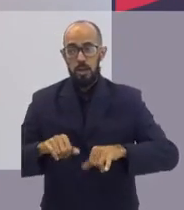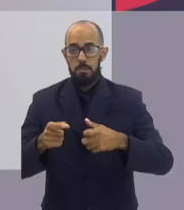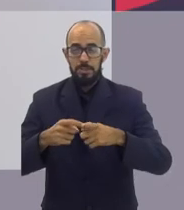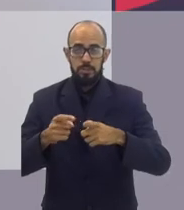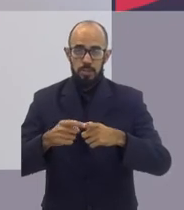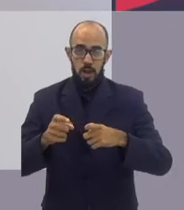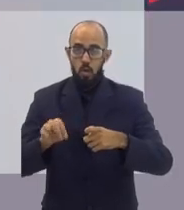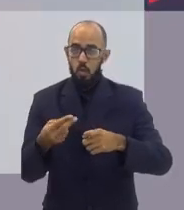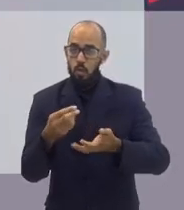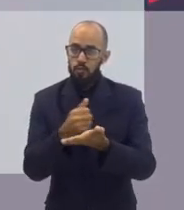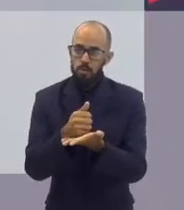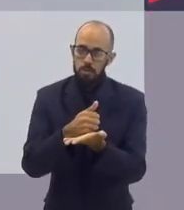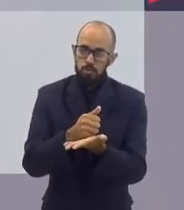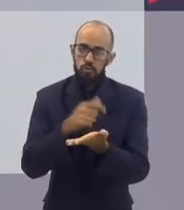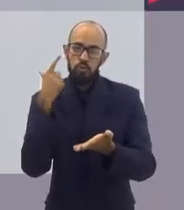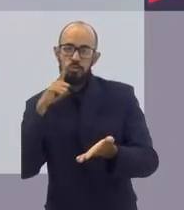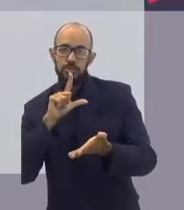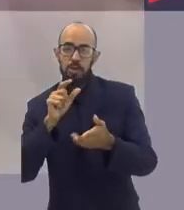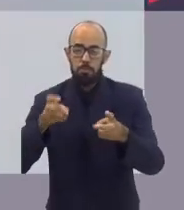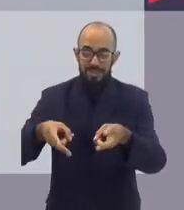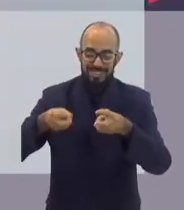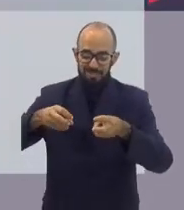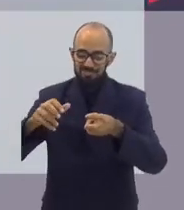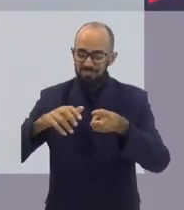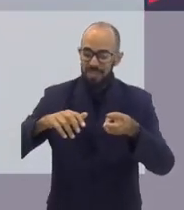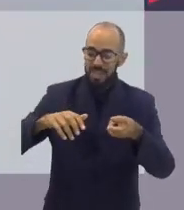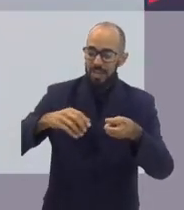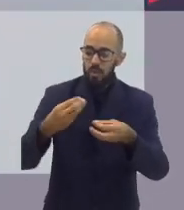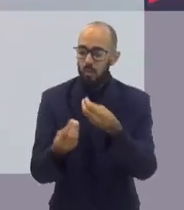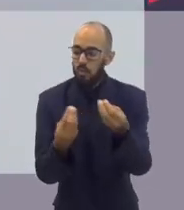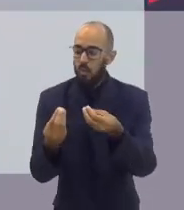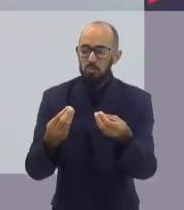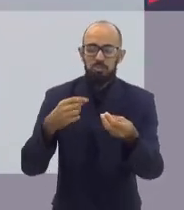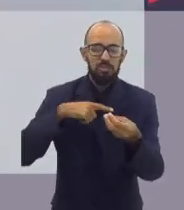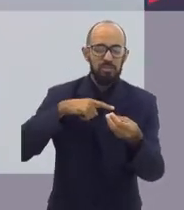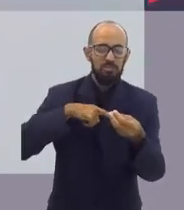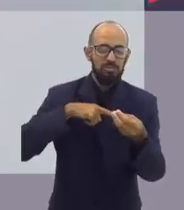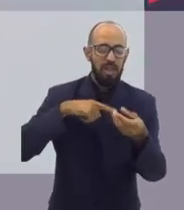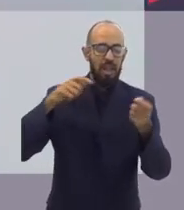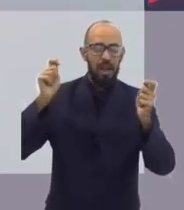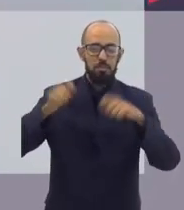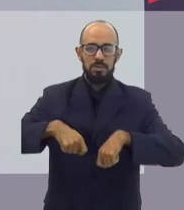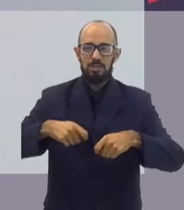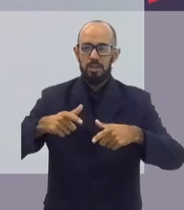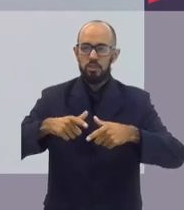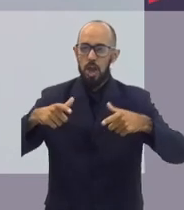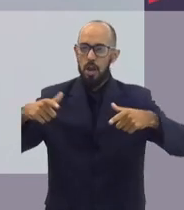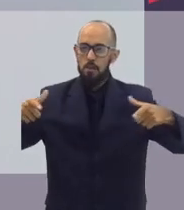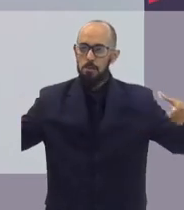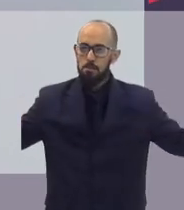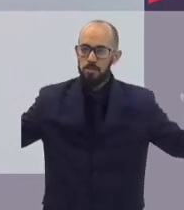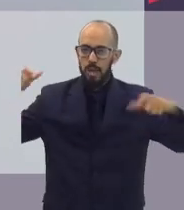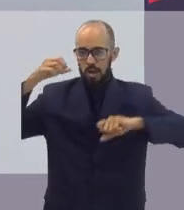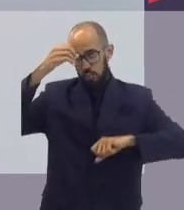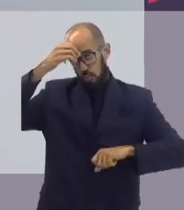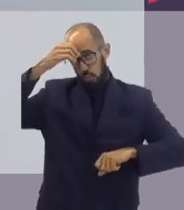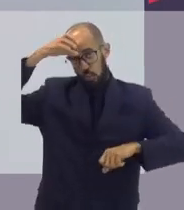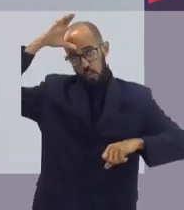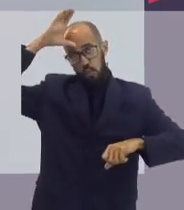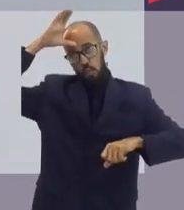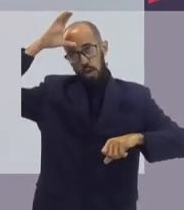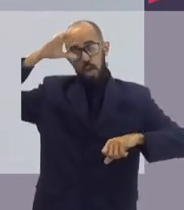só farmacologia, vislumbre o tamanho das diferentes tarefas a serem executadas e então tenha uma